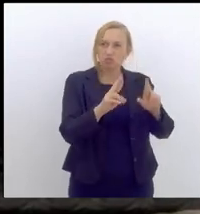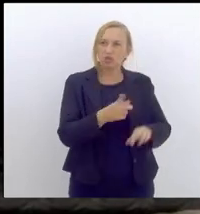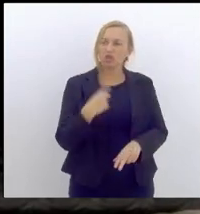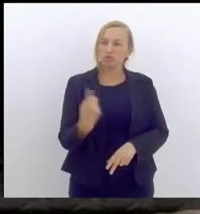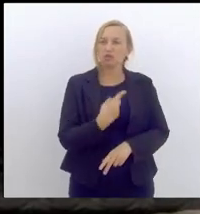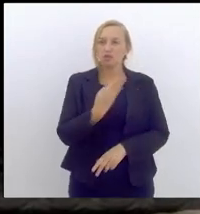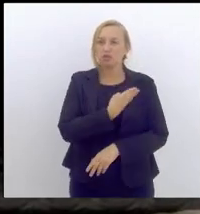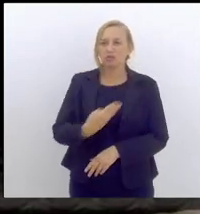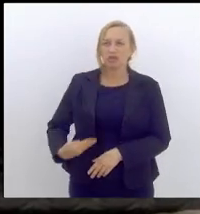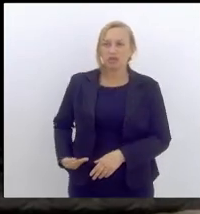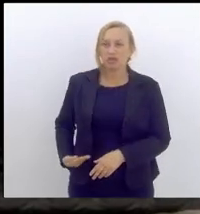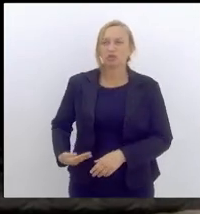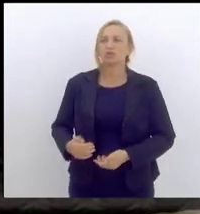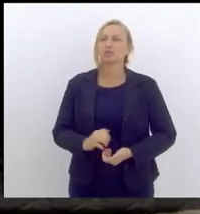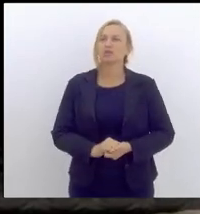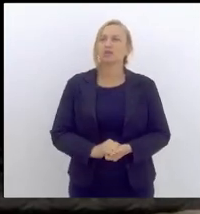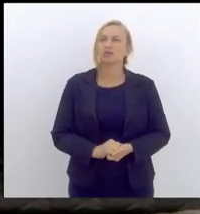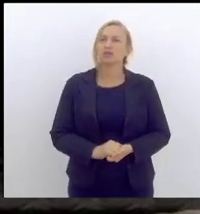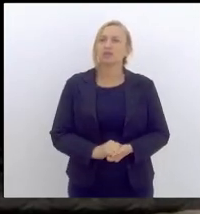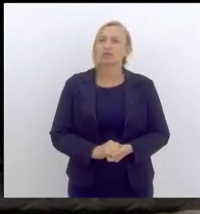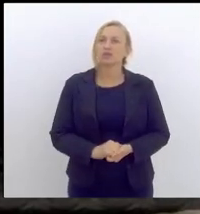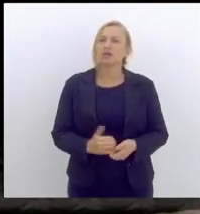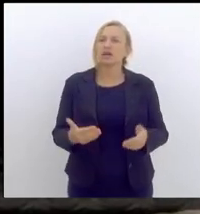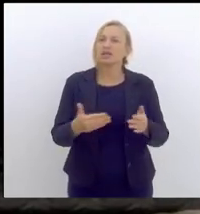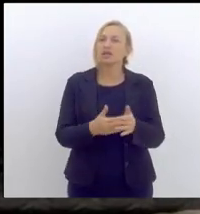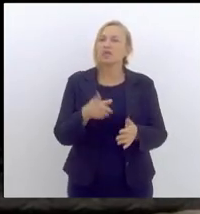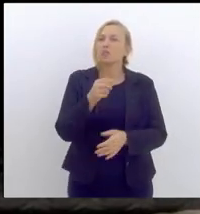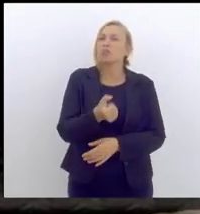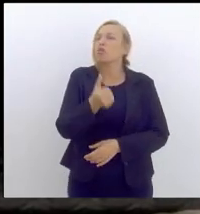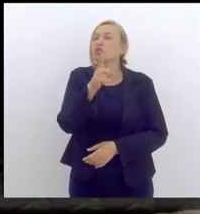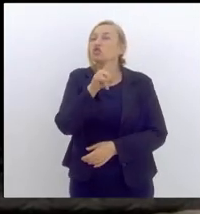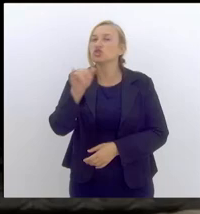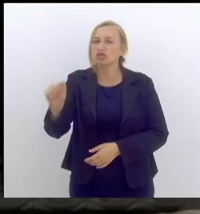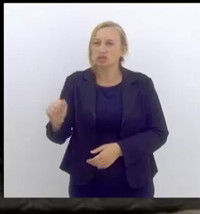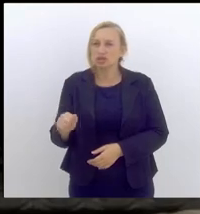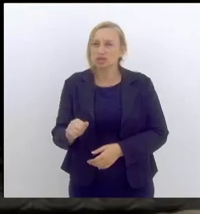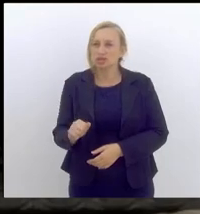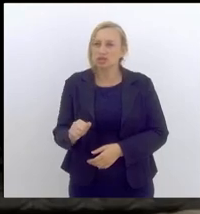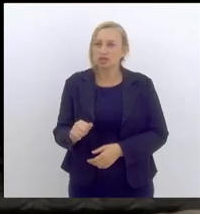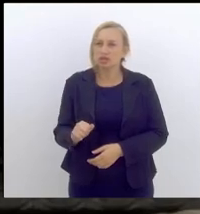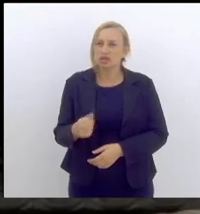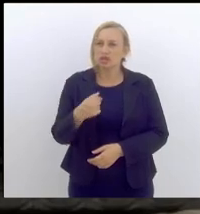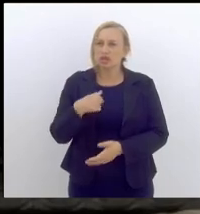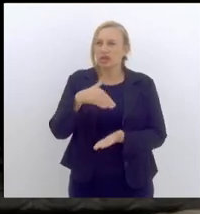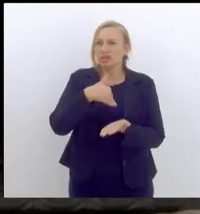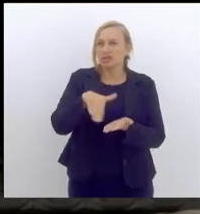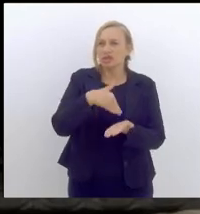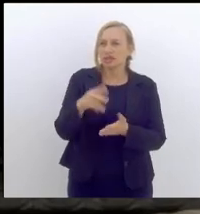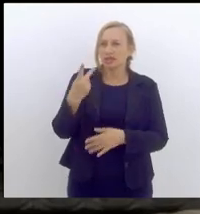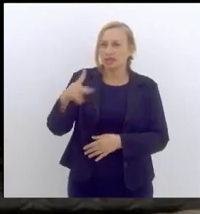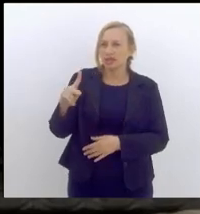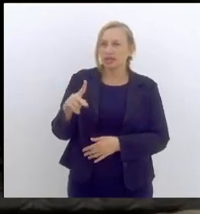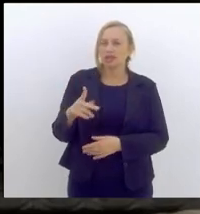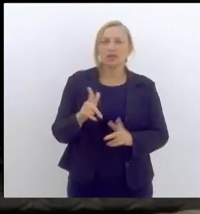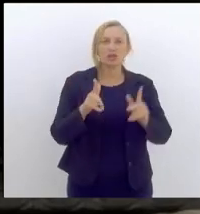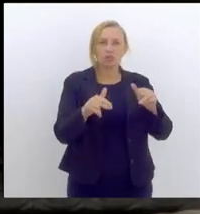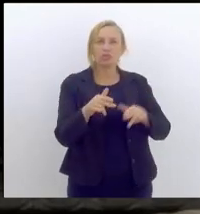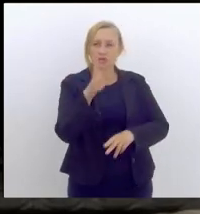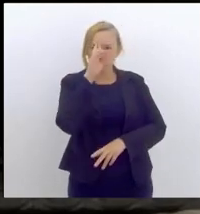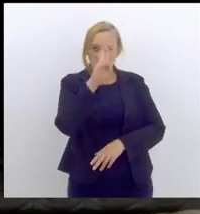governador, que até poucos dias eu era secretário dele como Vossa Excelência.